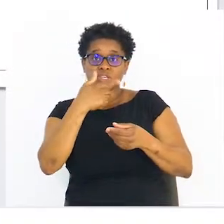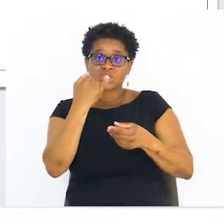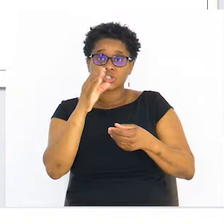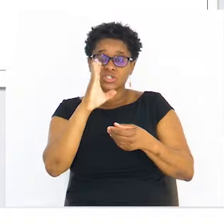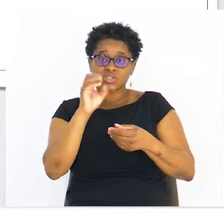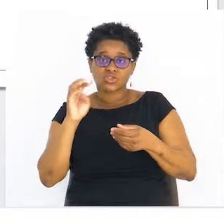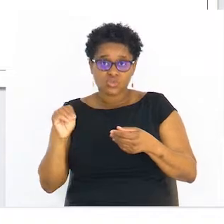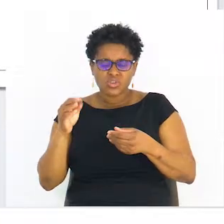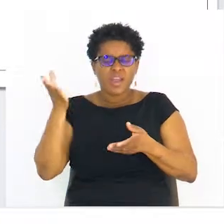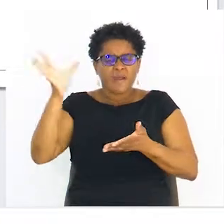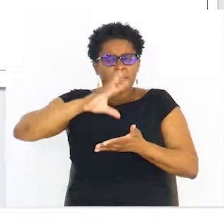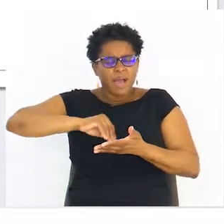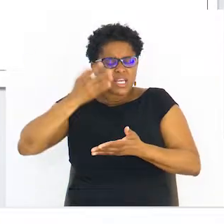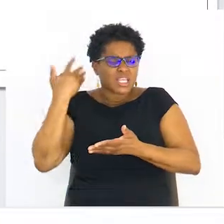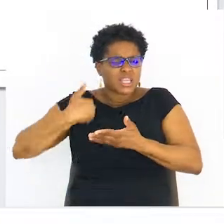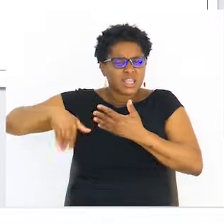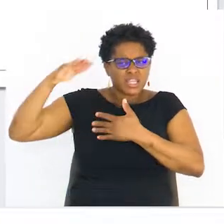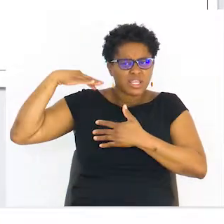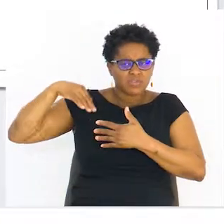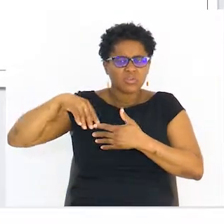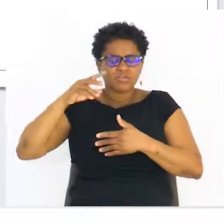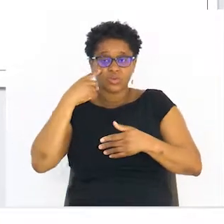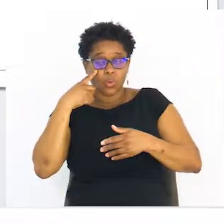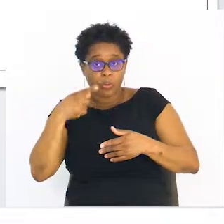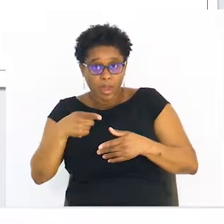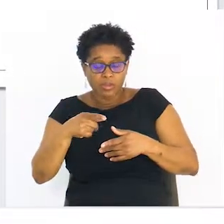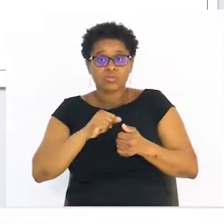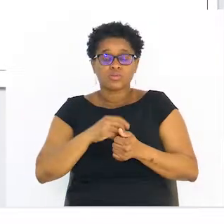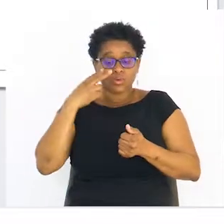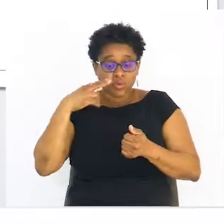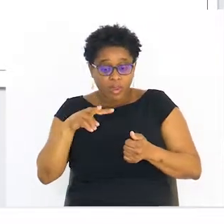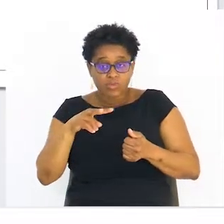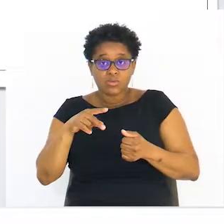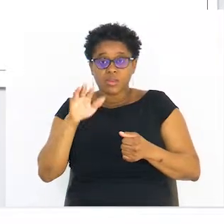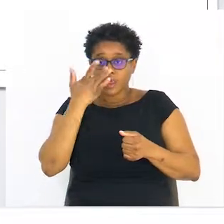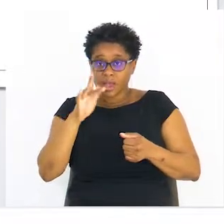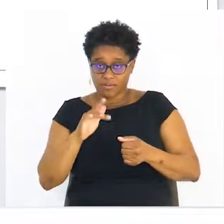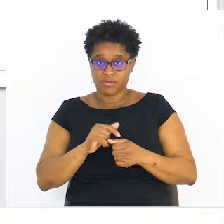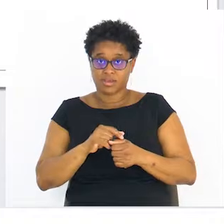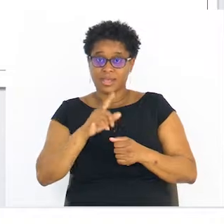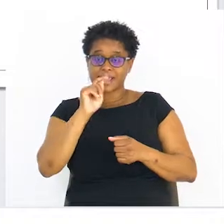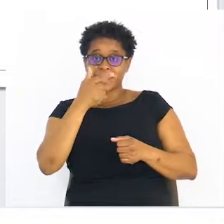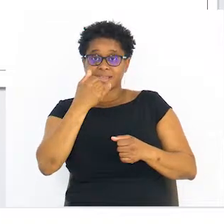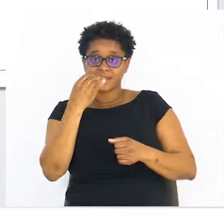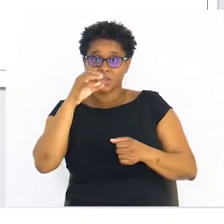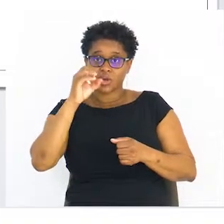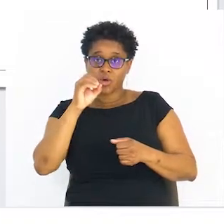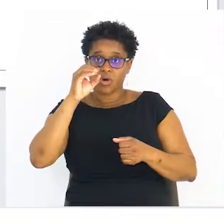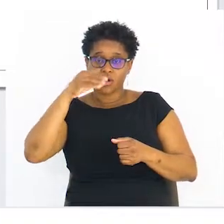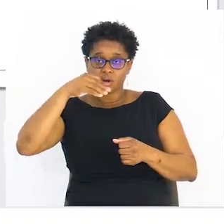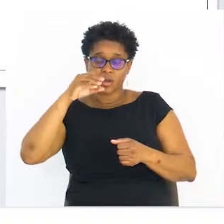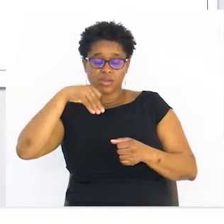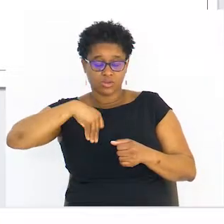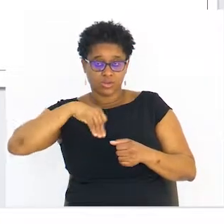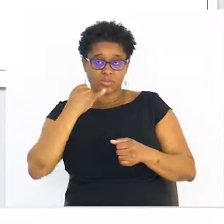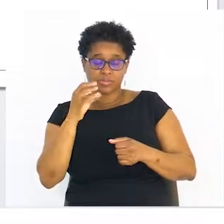descobertos em África, desde a Etiópia até o sul do continente. Os cientistas chamaram-lhes